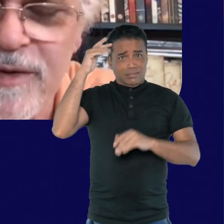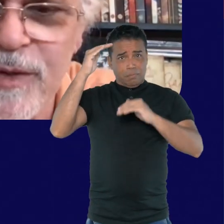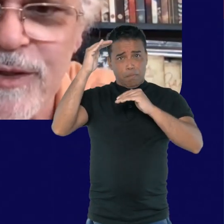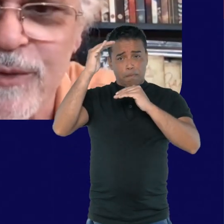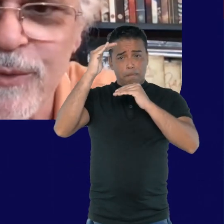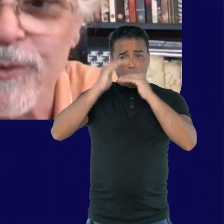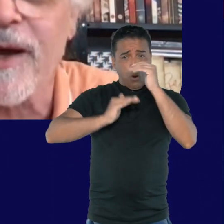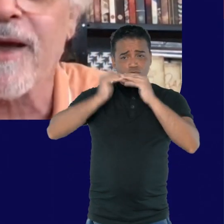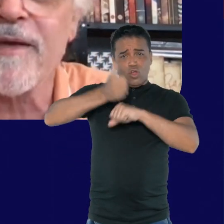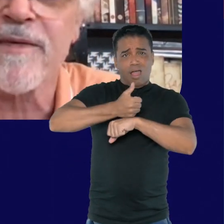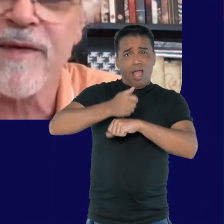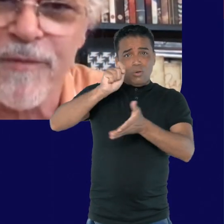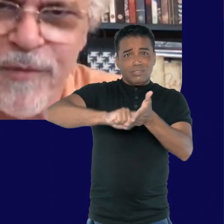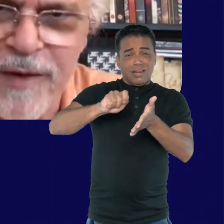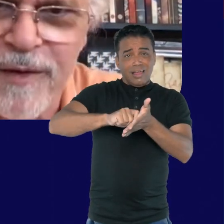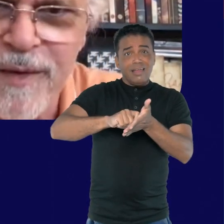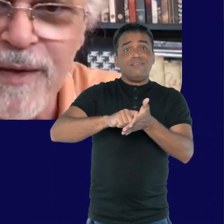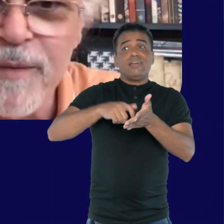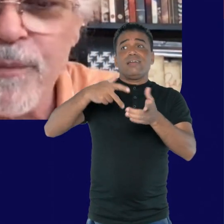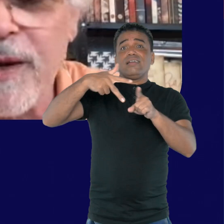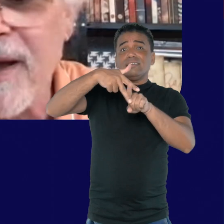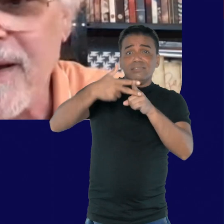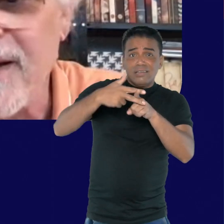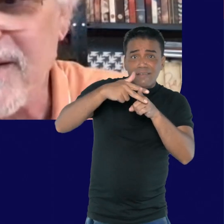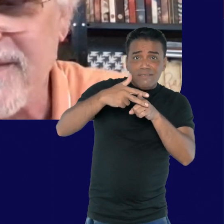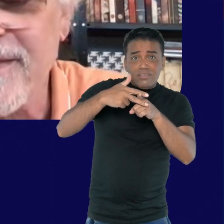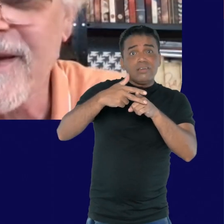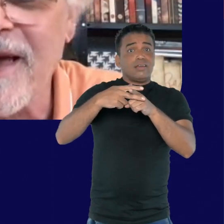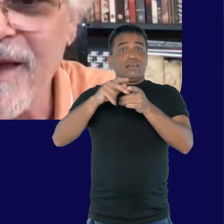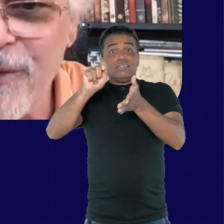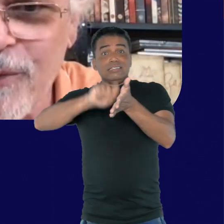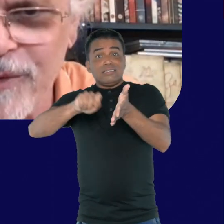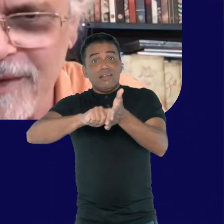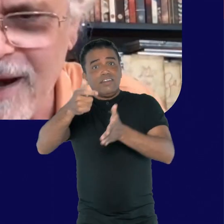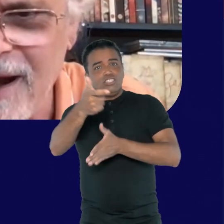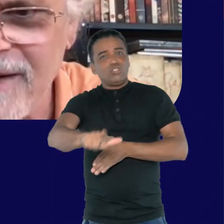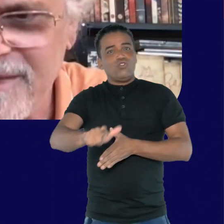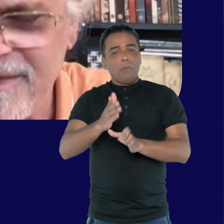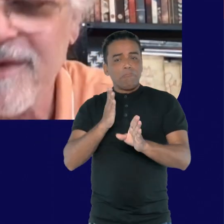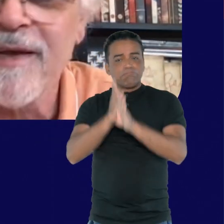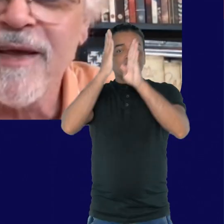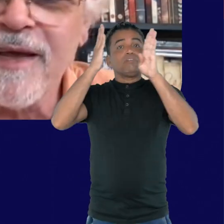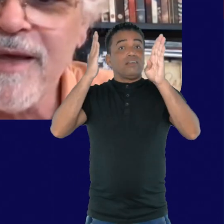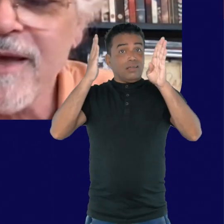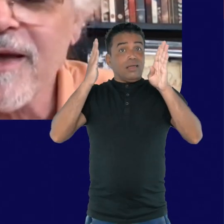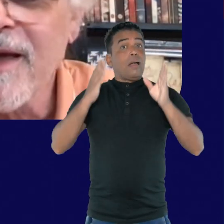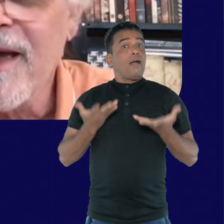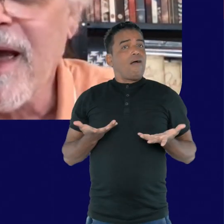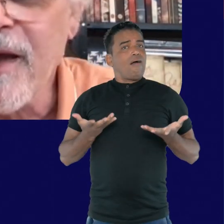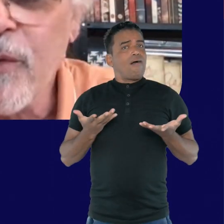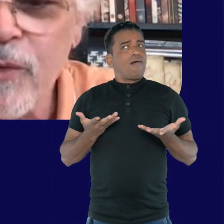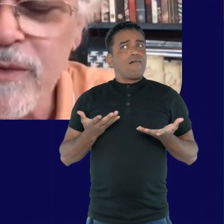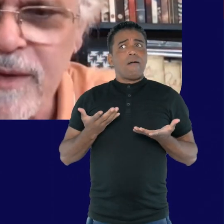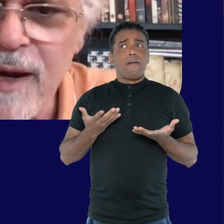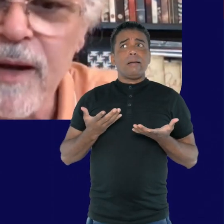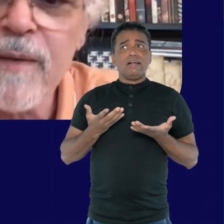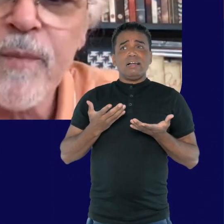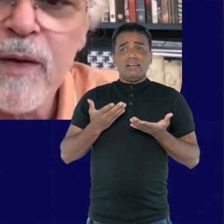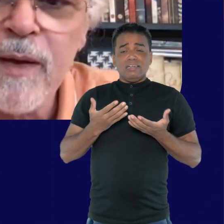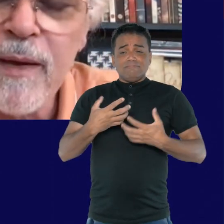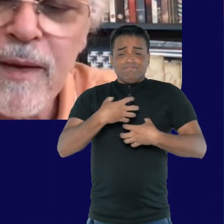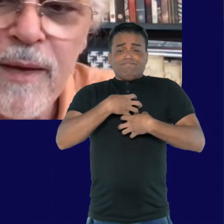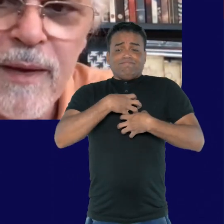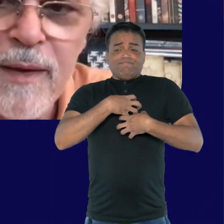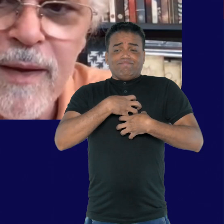tudo e acima de tudo, reescrever para, assim, encontrar-se e